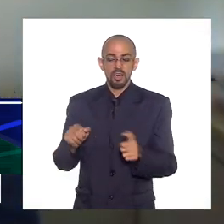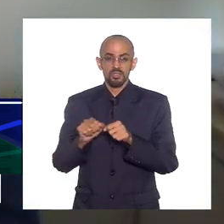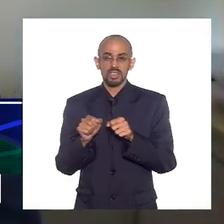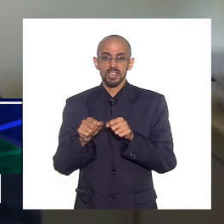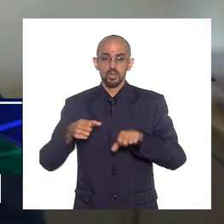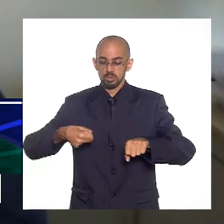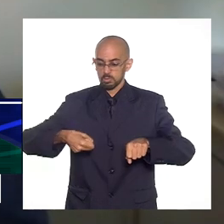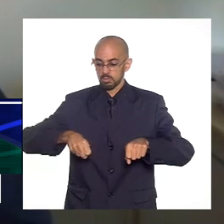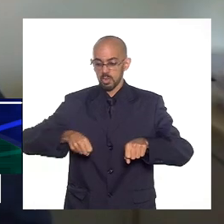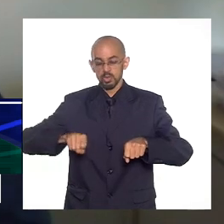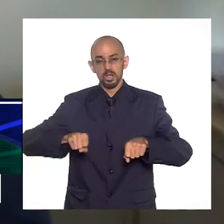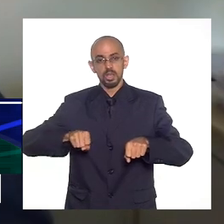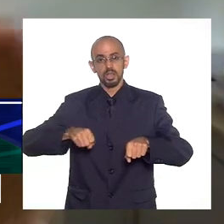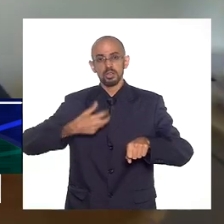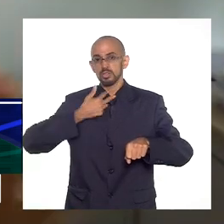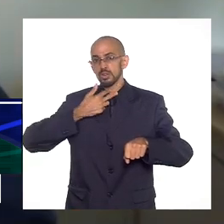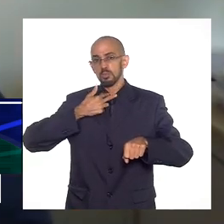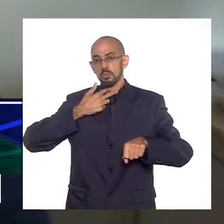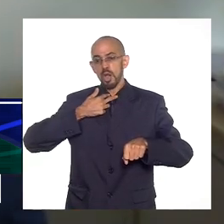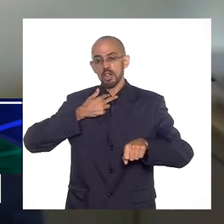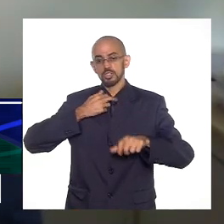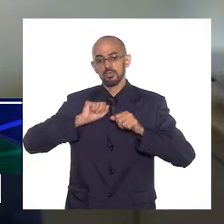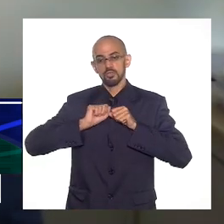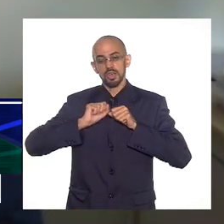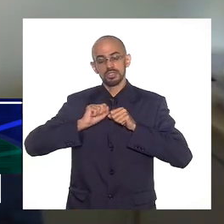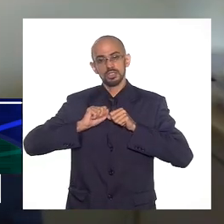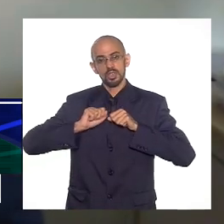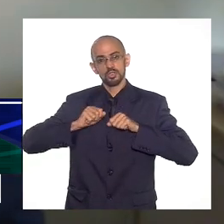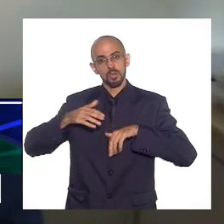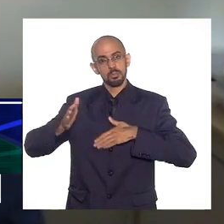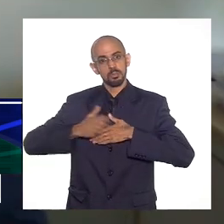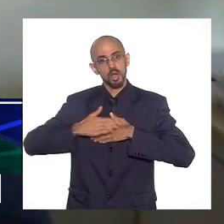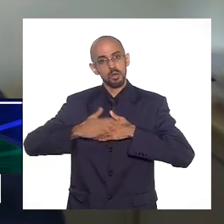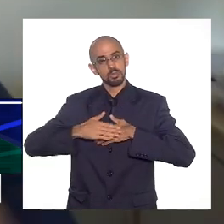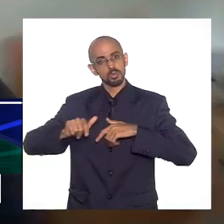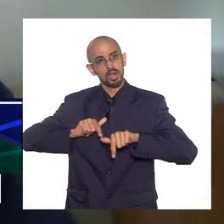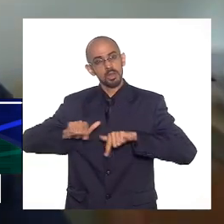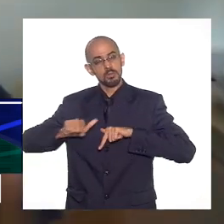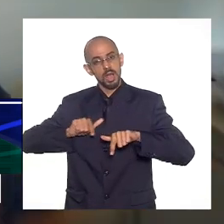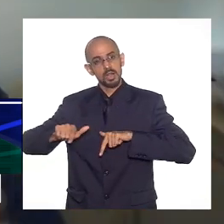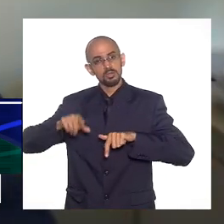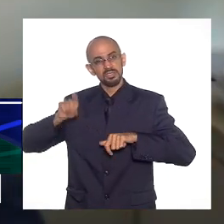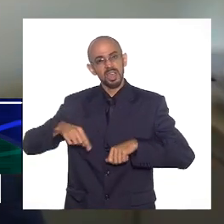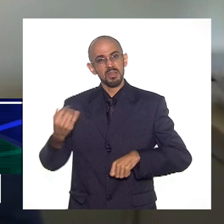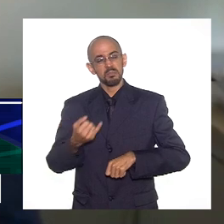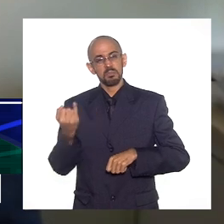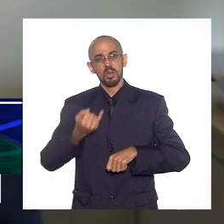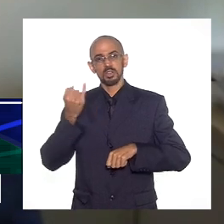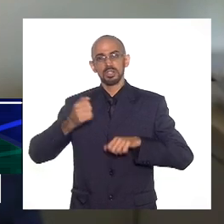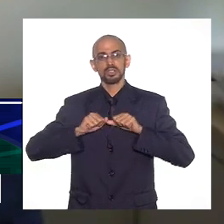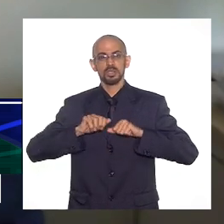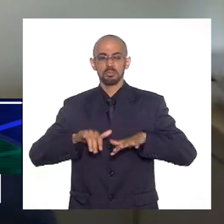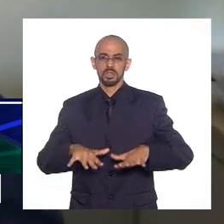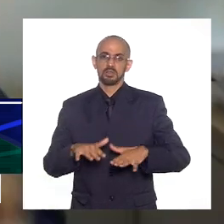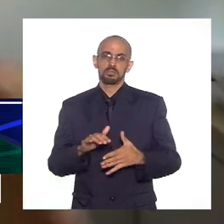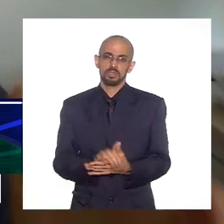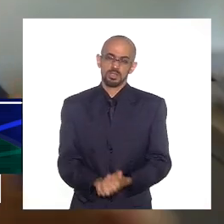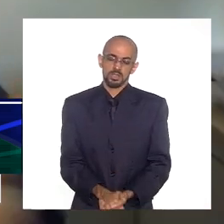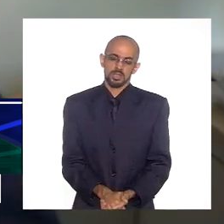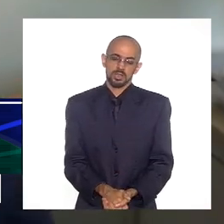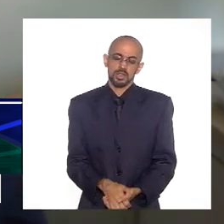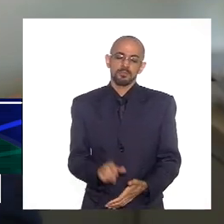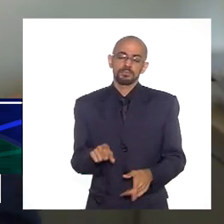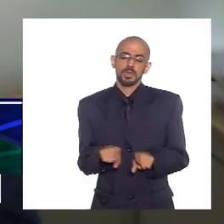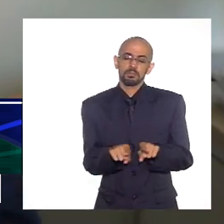motoqueiros não possam exercer a sua atividade, né, tão essencial na pandemia, de